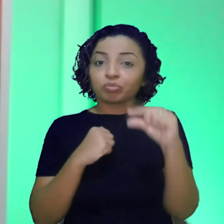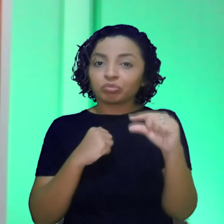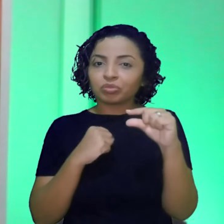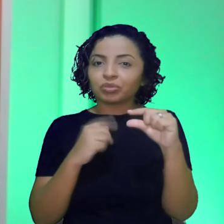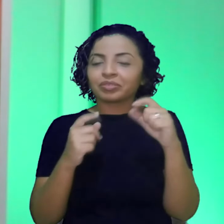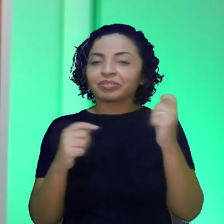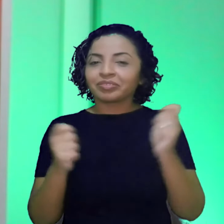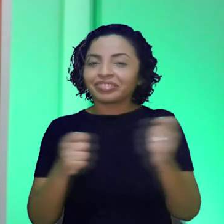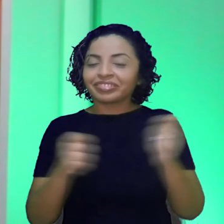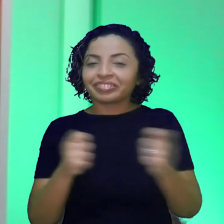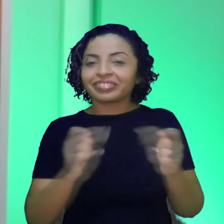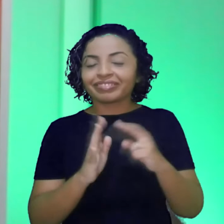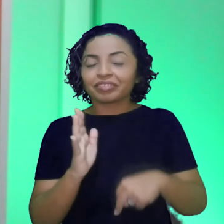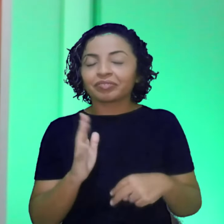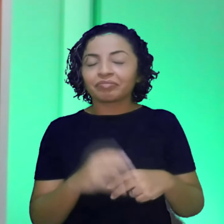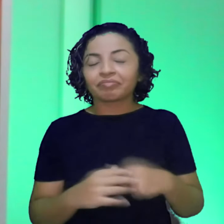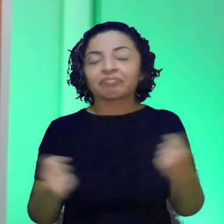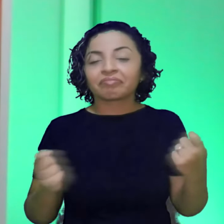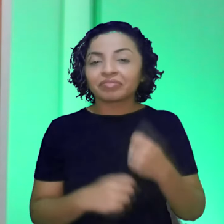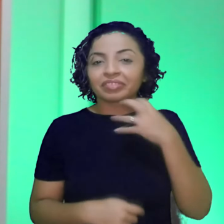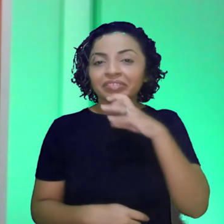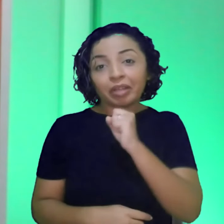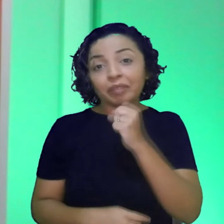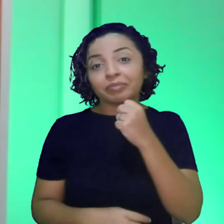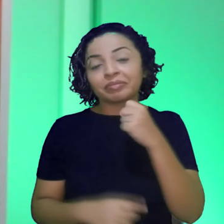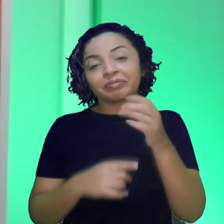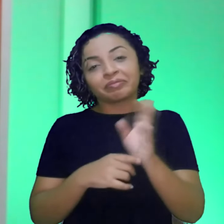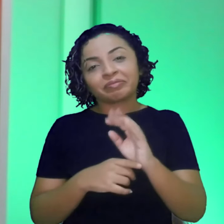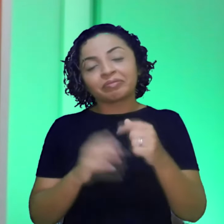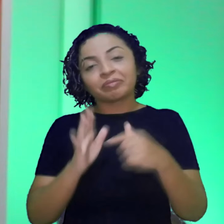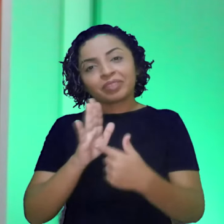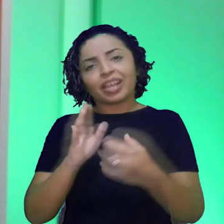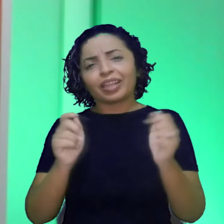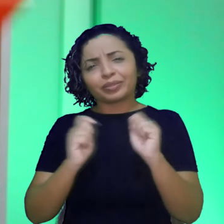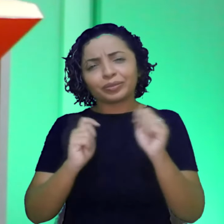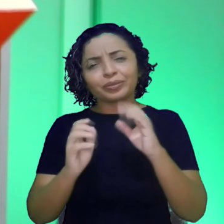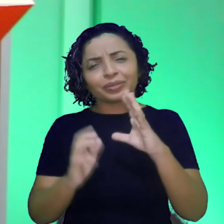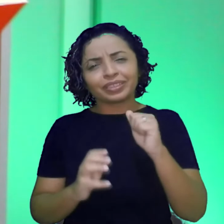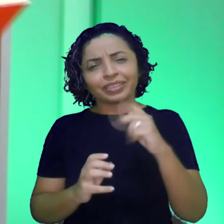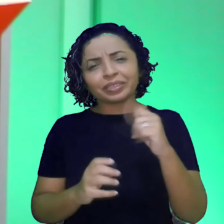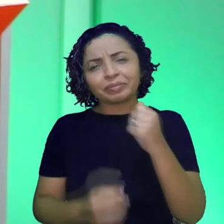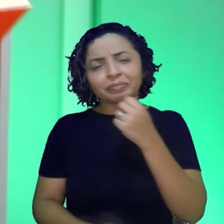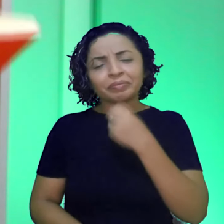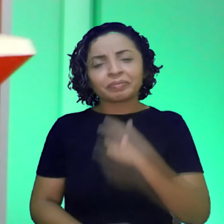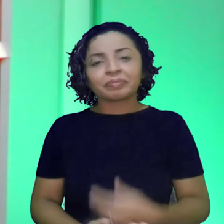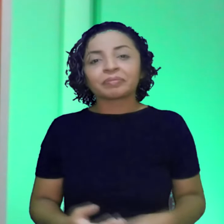pra gente dar uma lida e trazer logo aqui. Não, adorei essa capa.